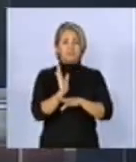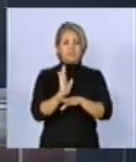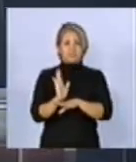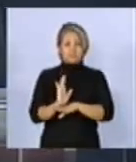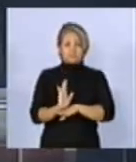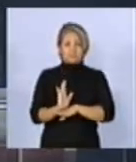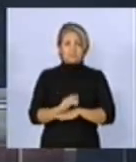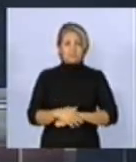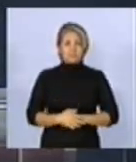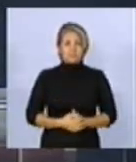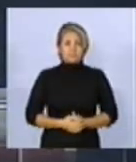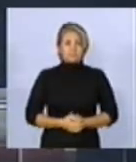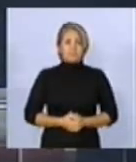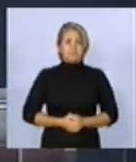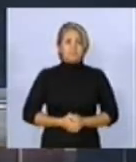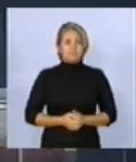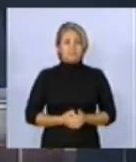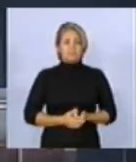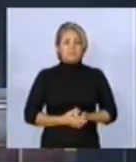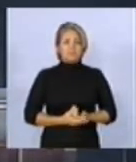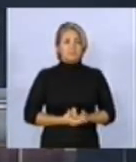vídeo at